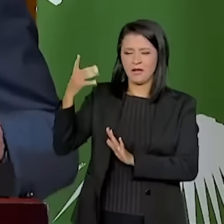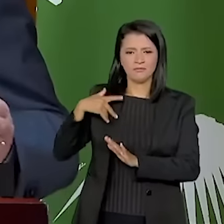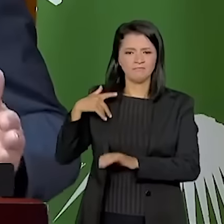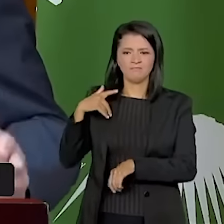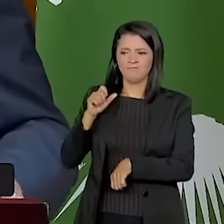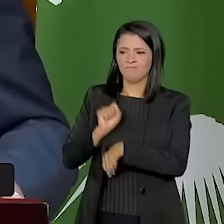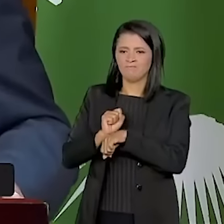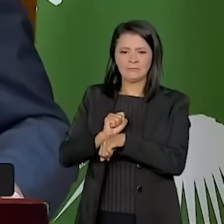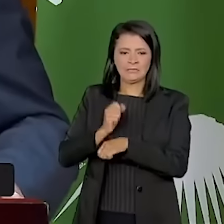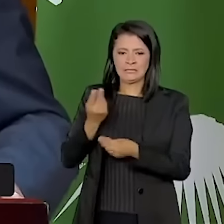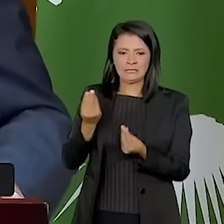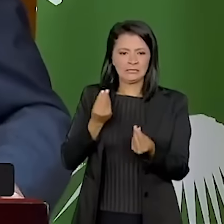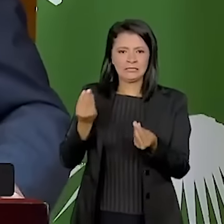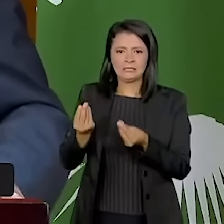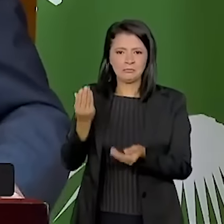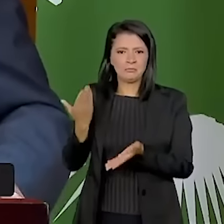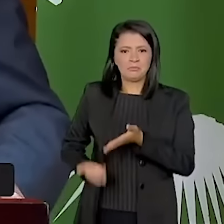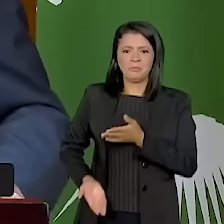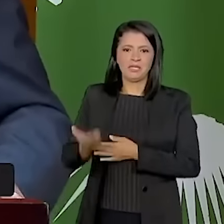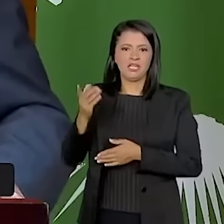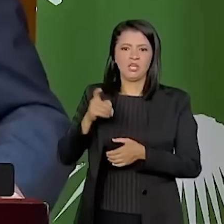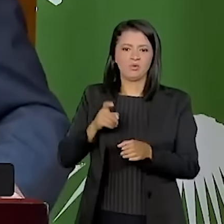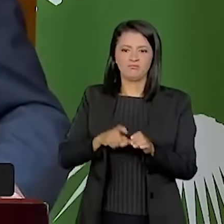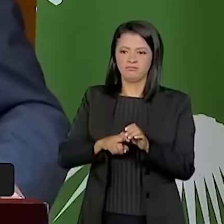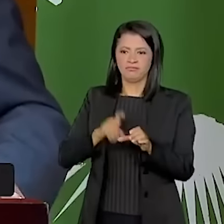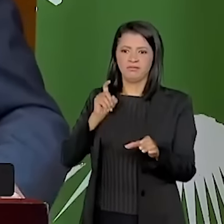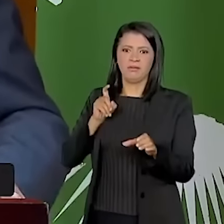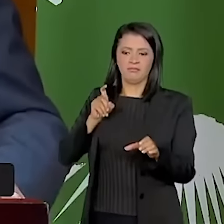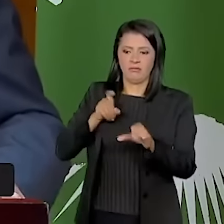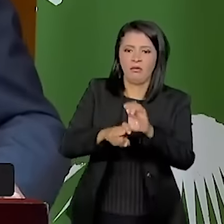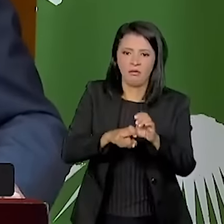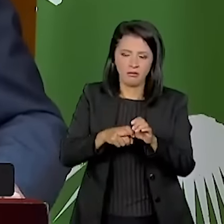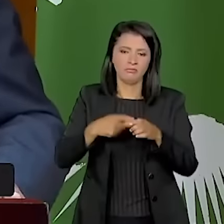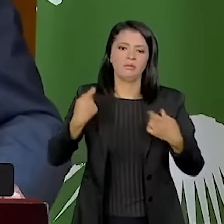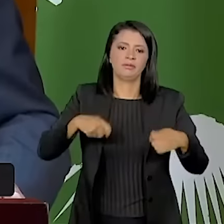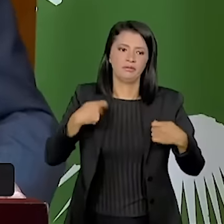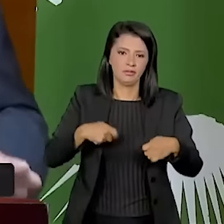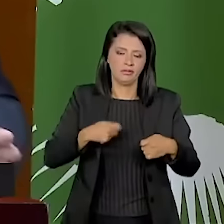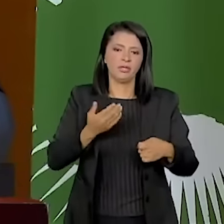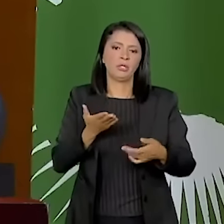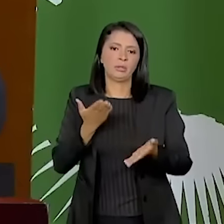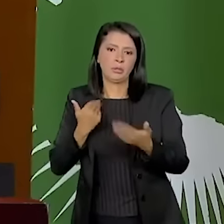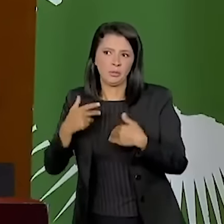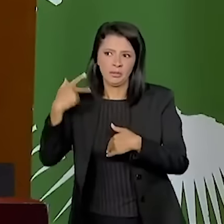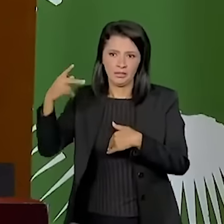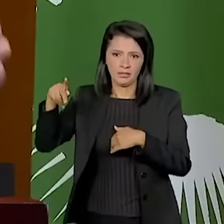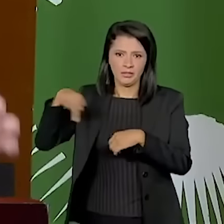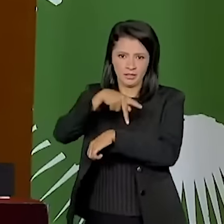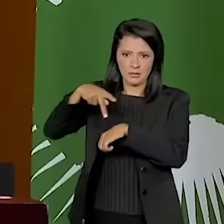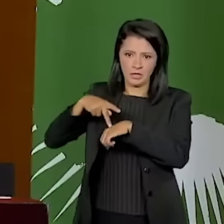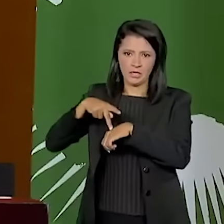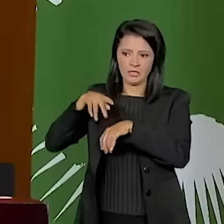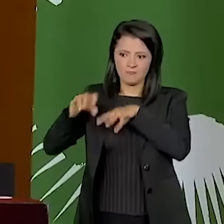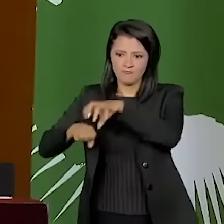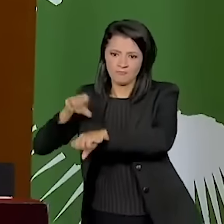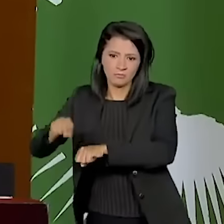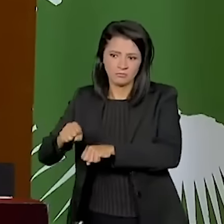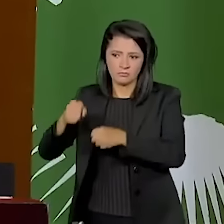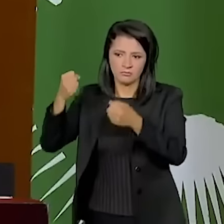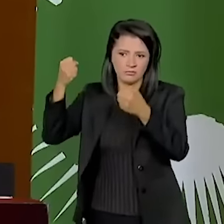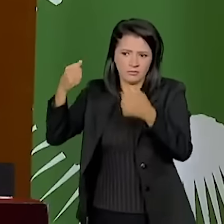deixaram de ser autossuficiente e hoje depende de comida que vem dos países colonizadores, o que não tem nenhuma